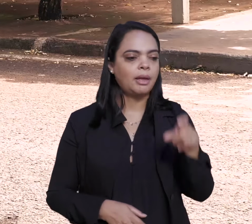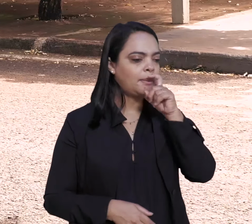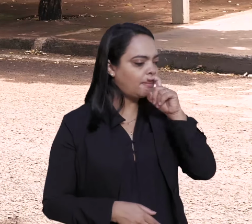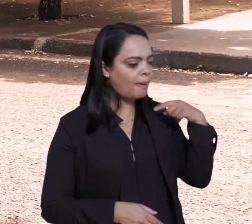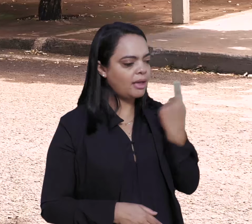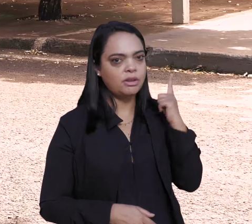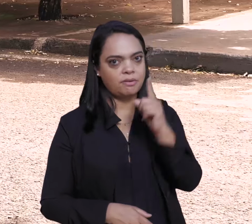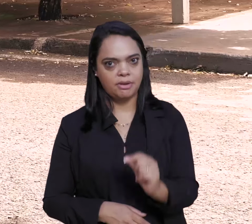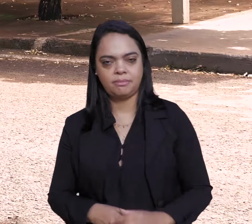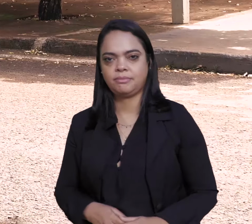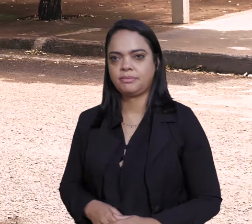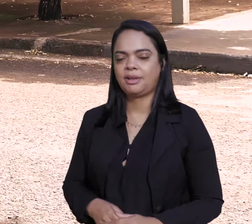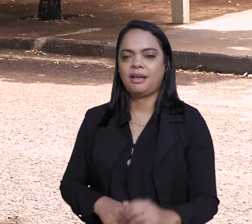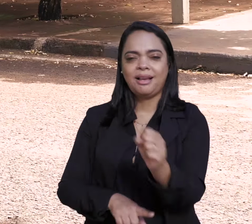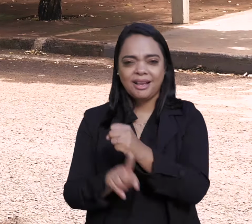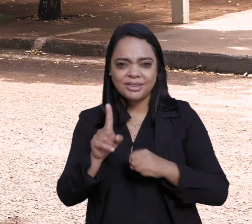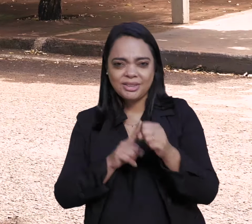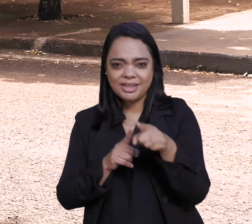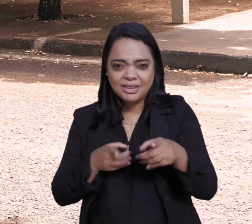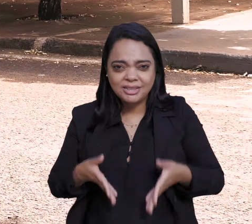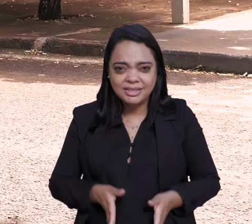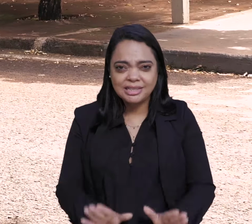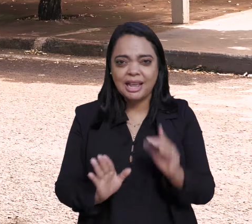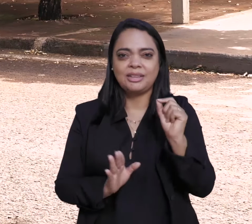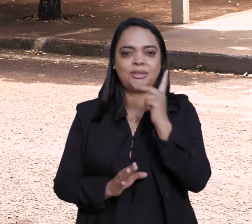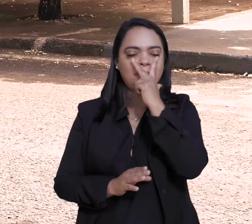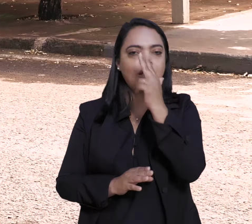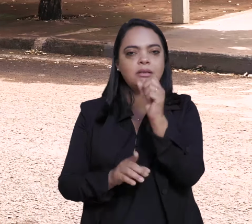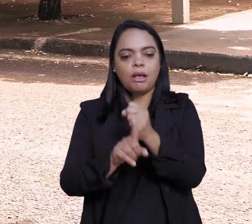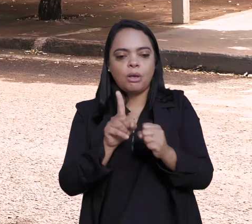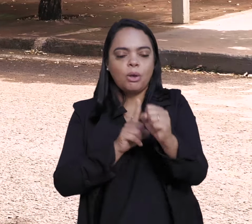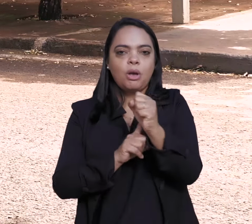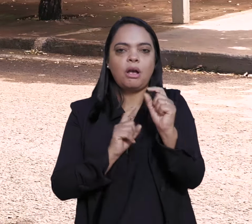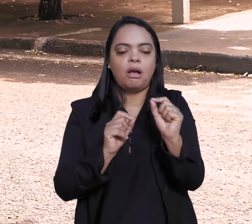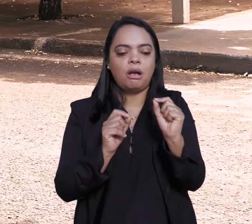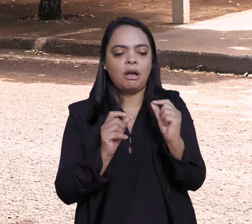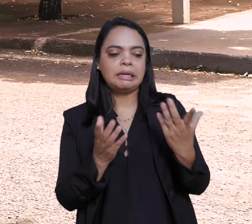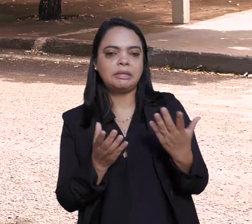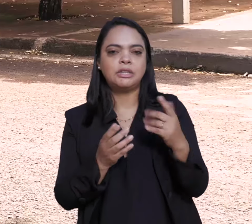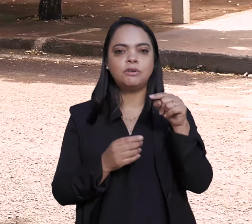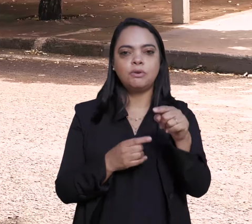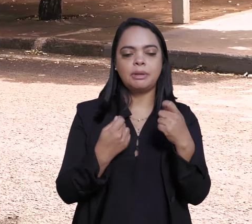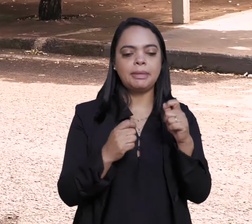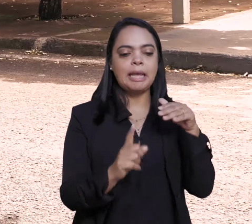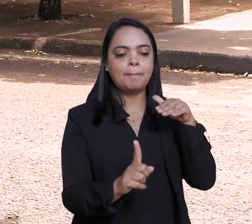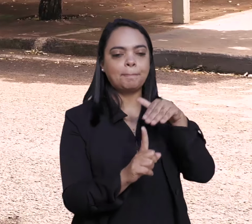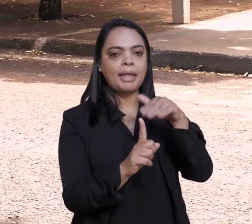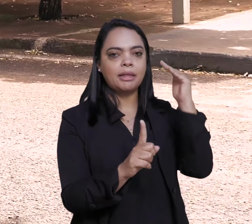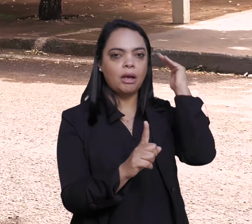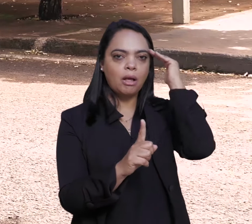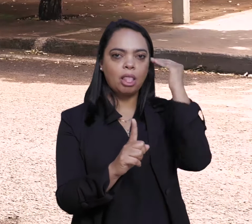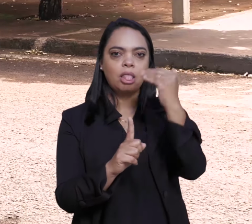Pai, nós já vamos. Porque a sociedade, desde que você nasce, ela é construída e você tem que atingir algumas metas. E se você